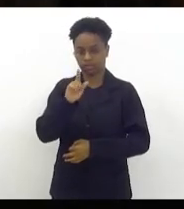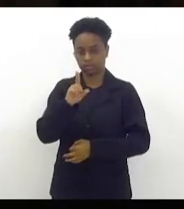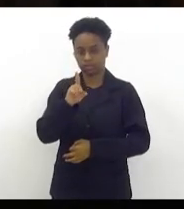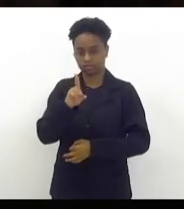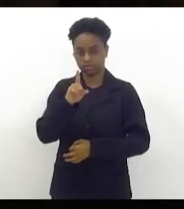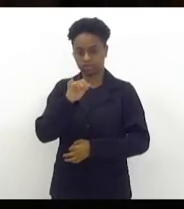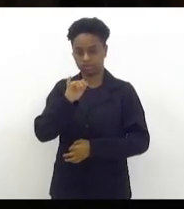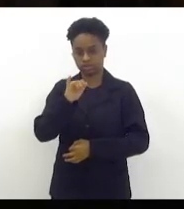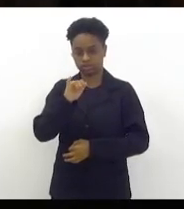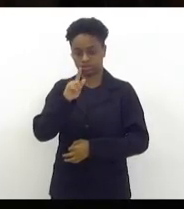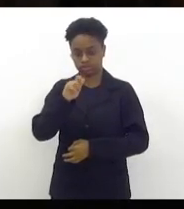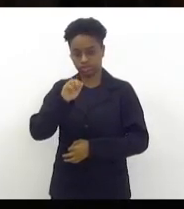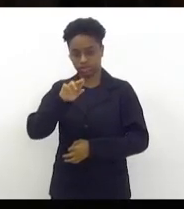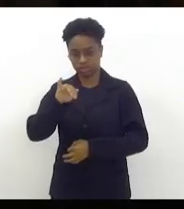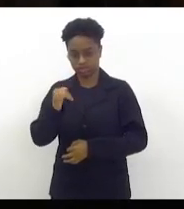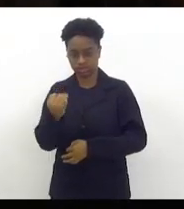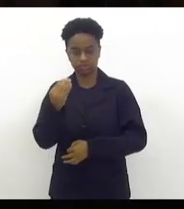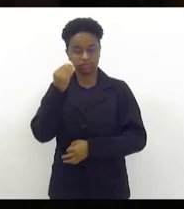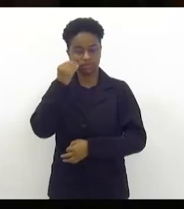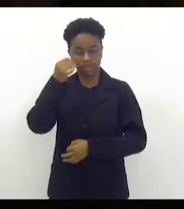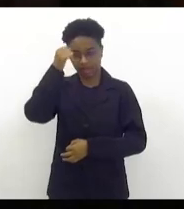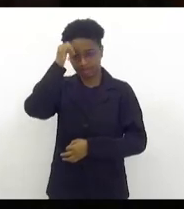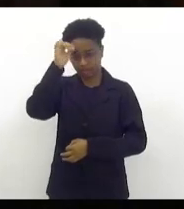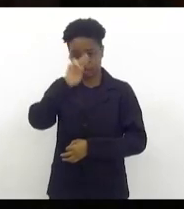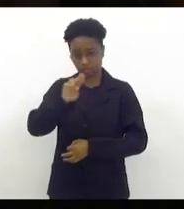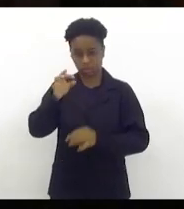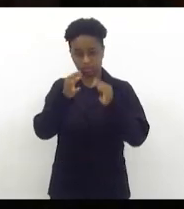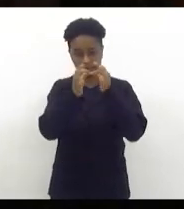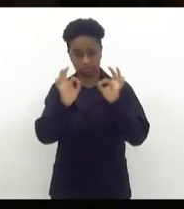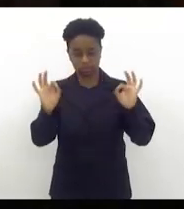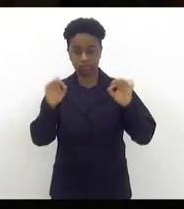tão grande. Olha, uma resolução.